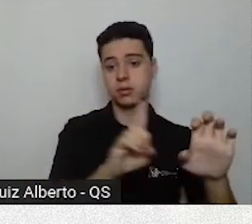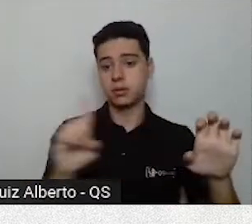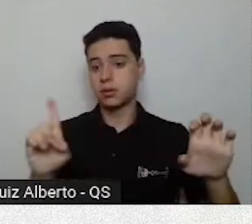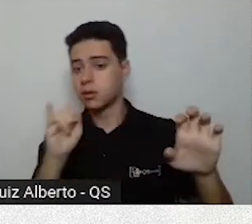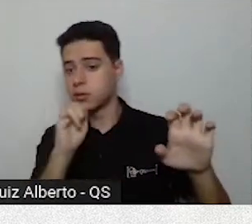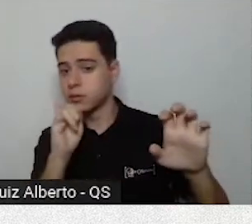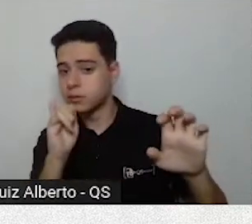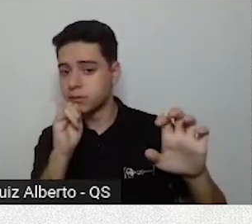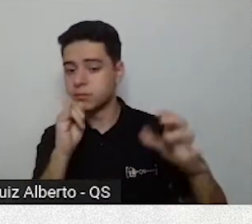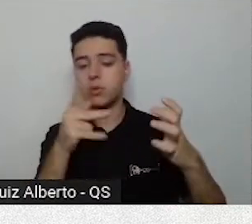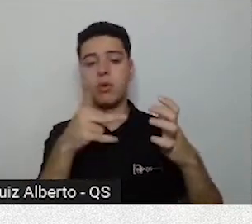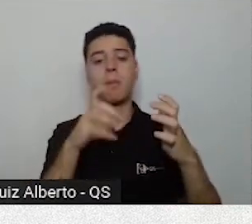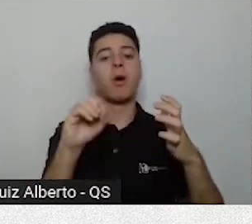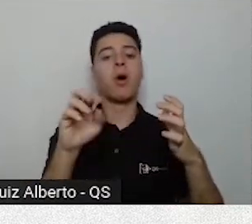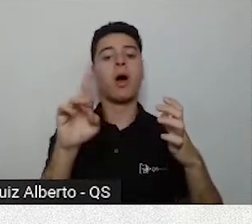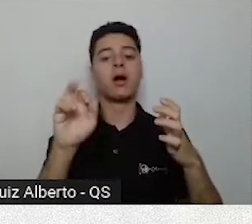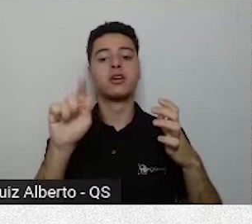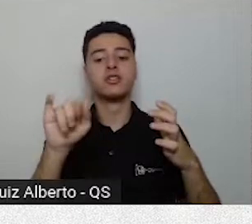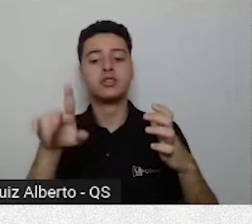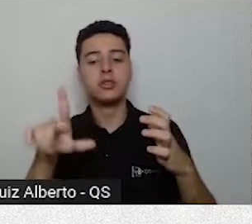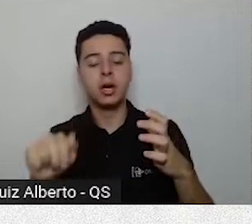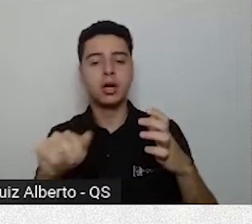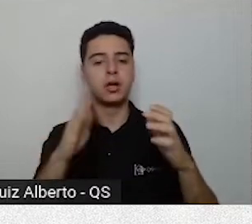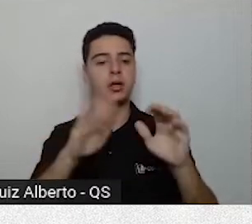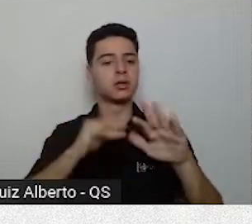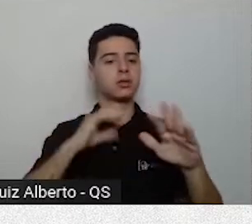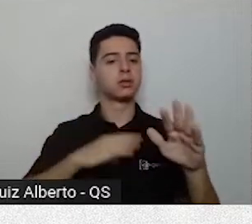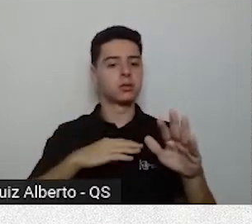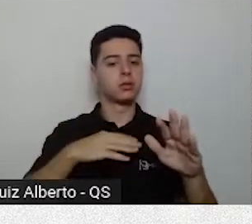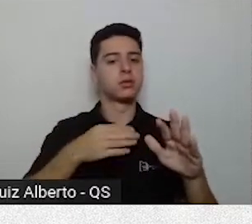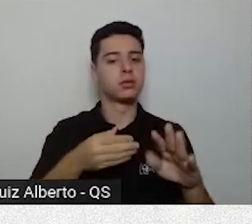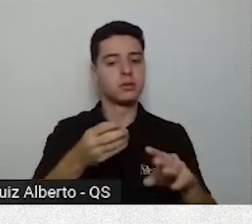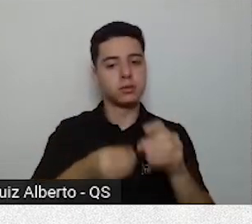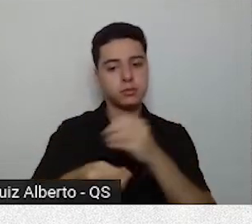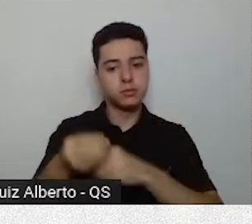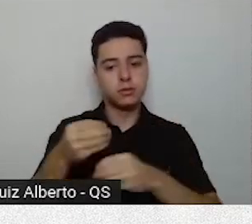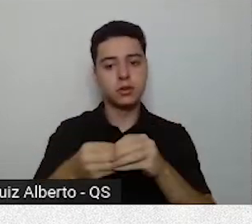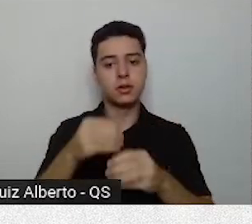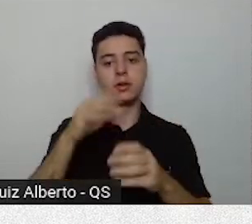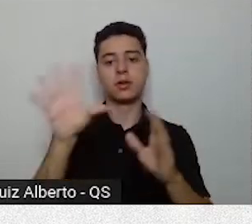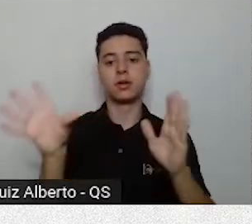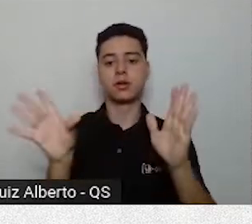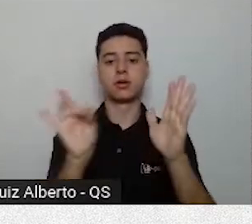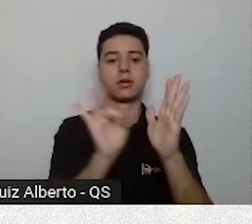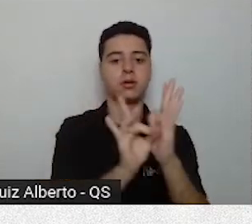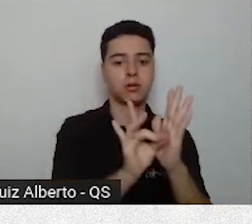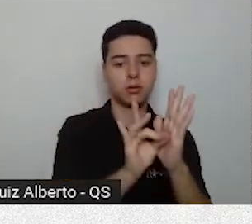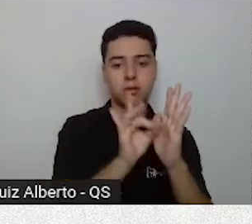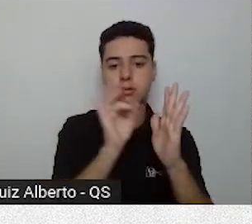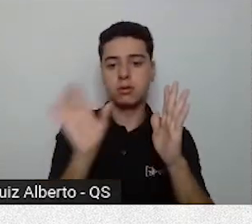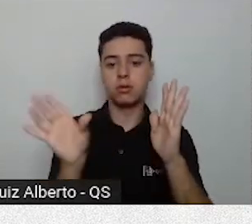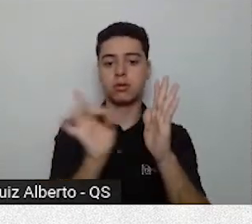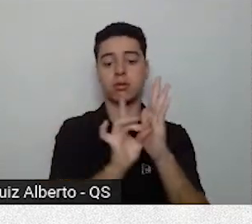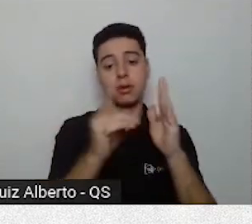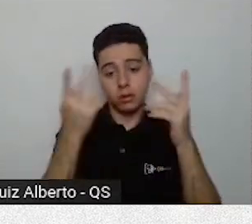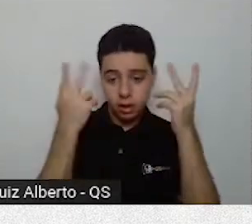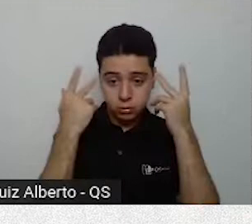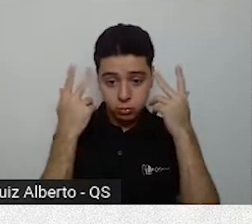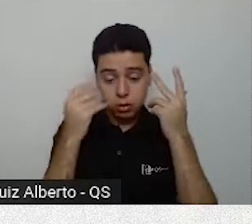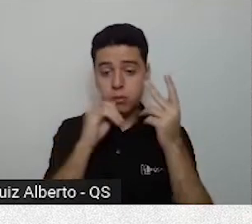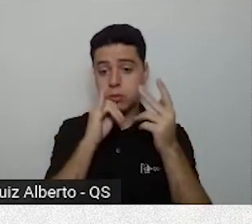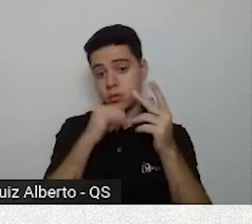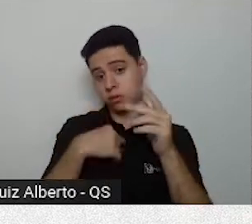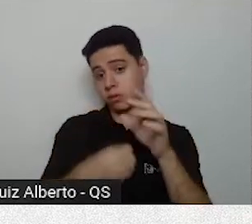de argila, que era mais rosado. E eu misturei com o fixador, né, que é a cola, misturei com a cola natural que eu produzi,